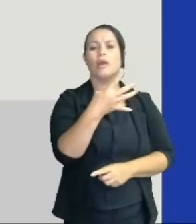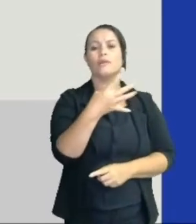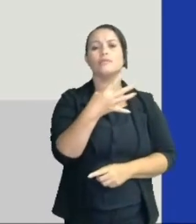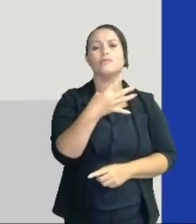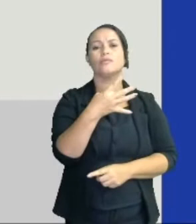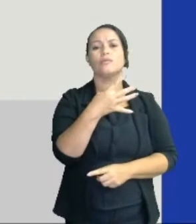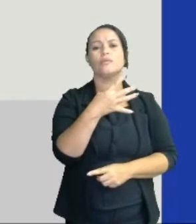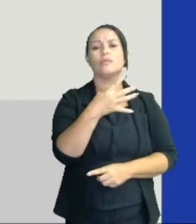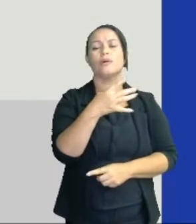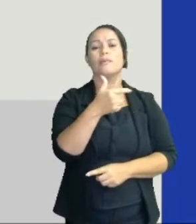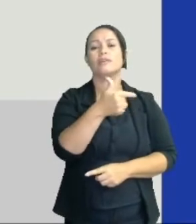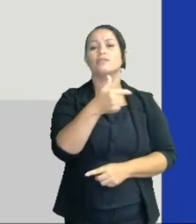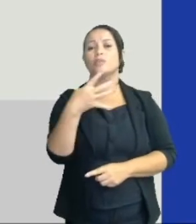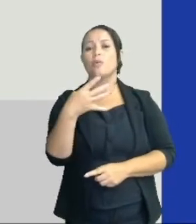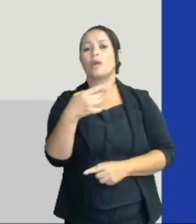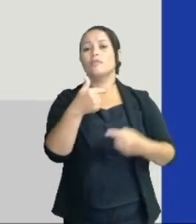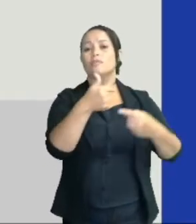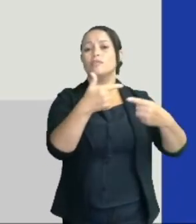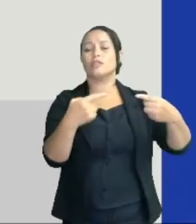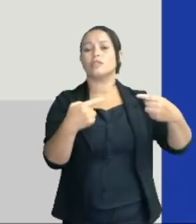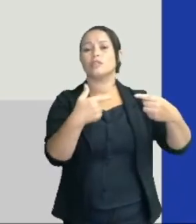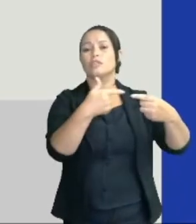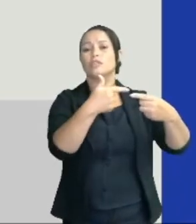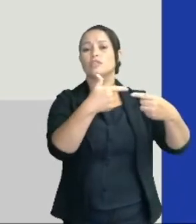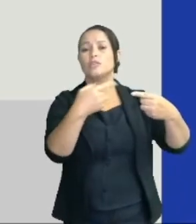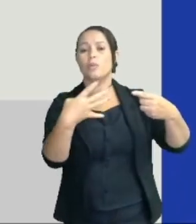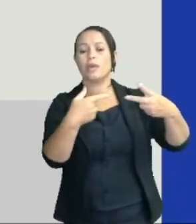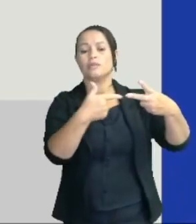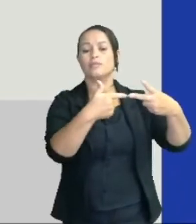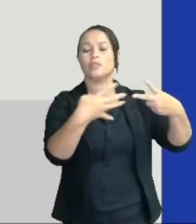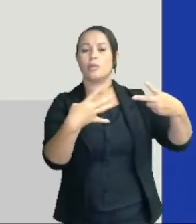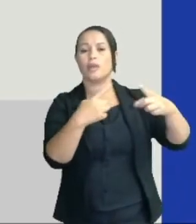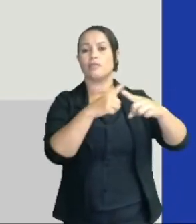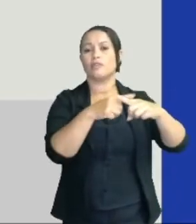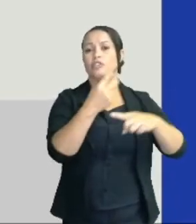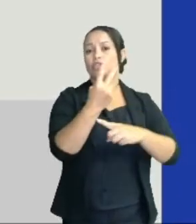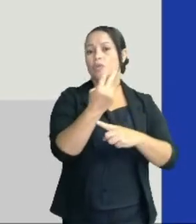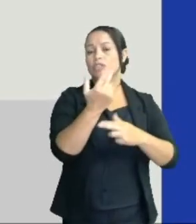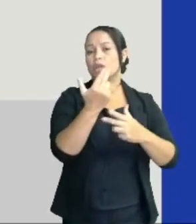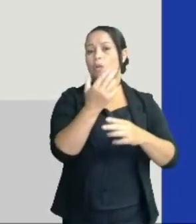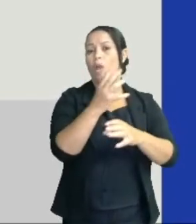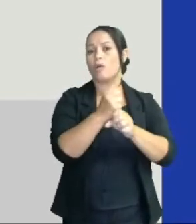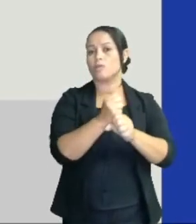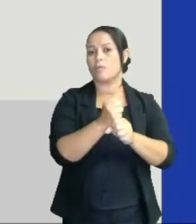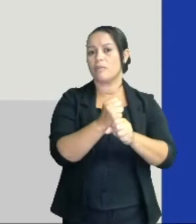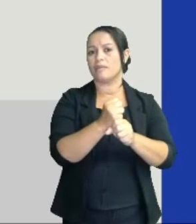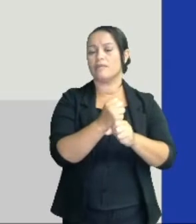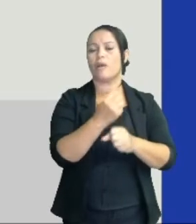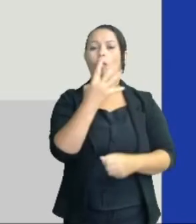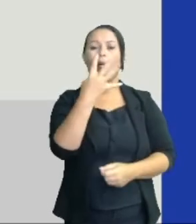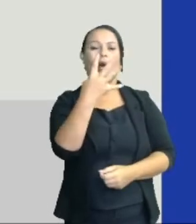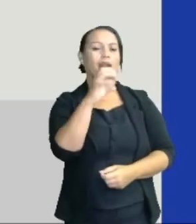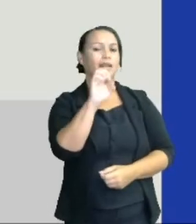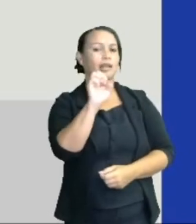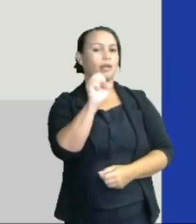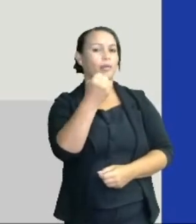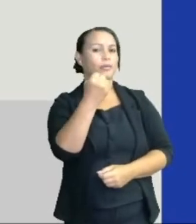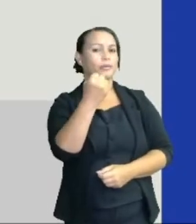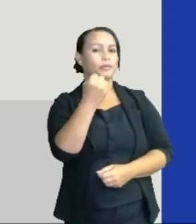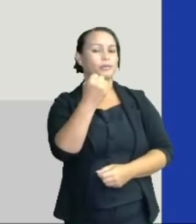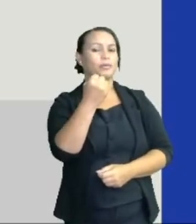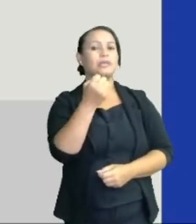24 mais 24, ou seja, 24 vezes 2, que é igual a